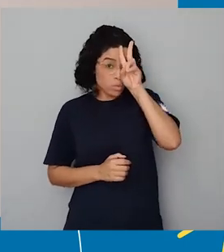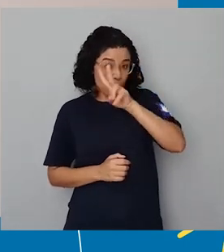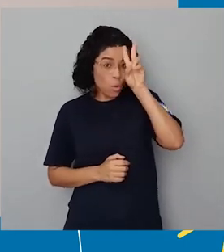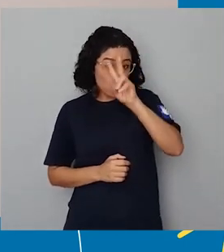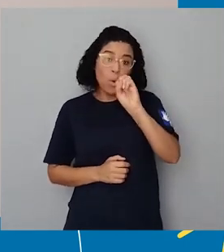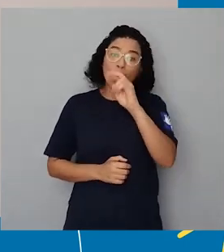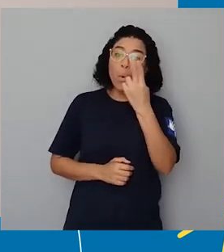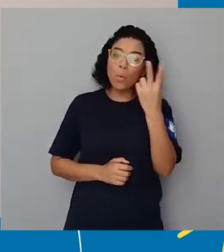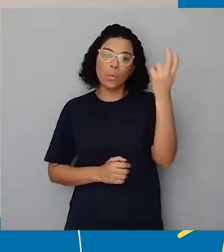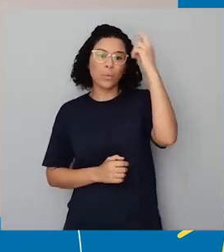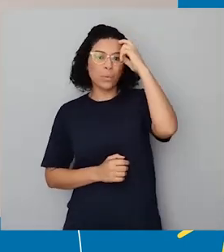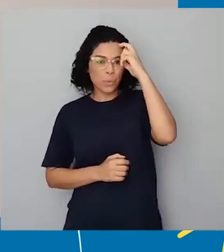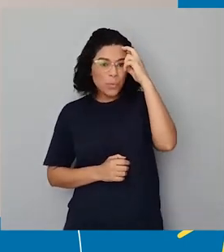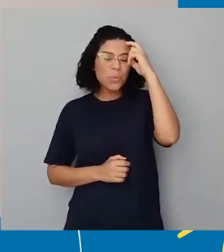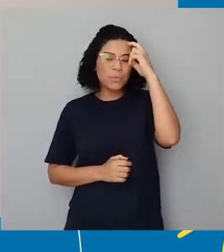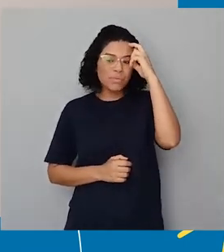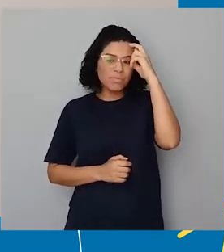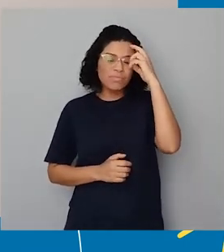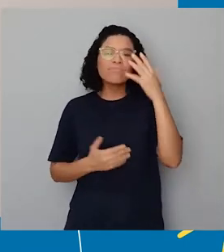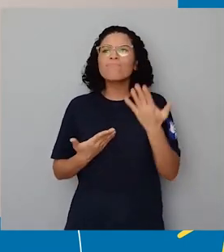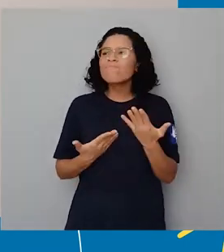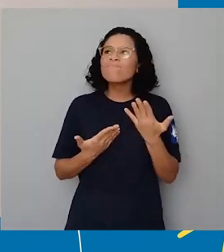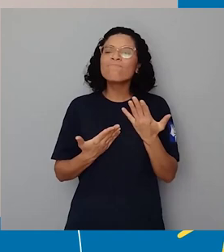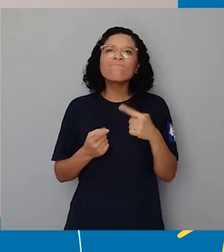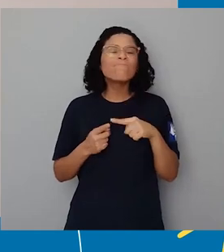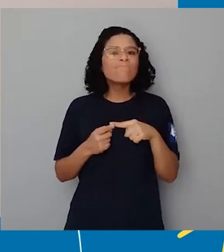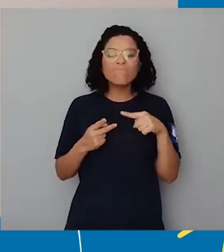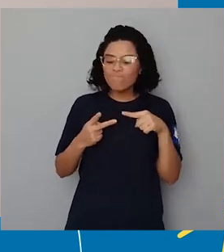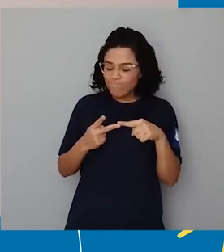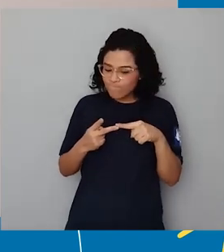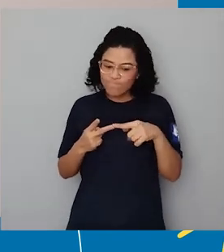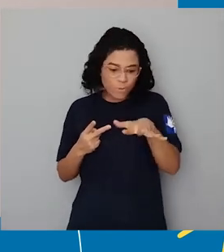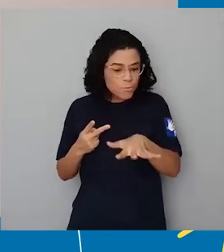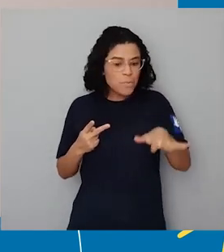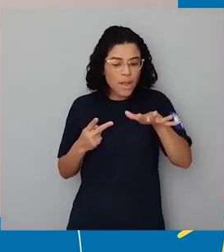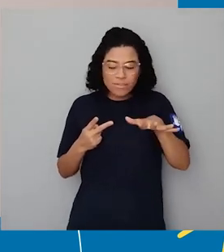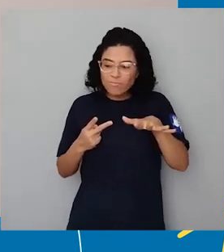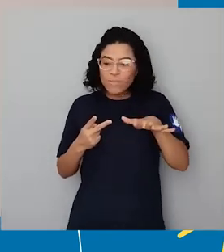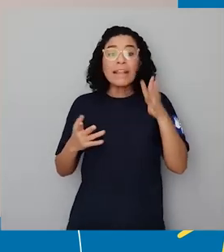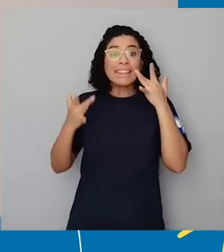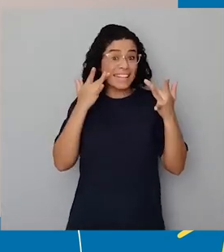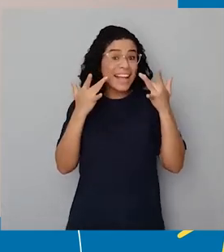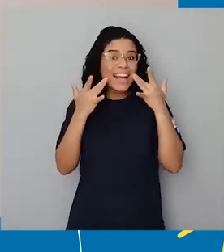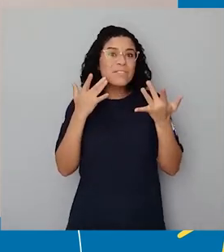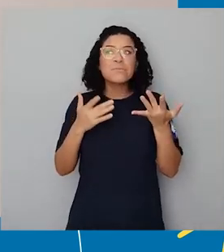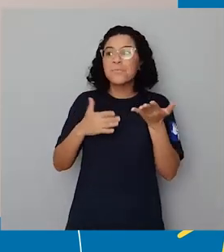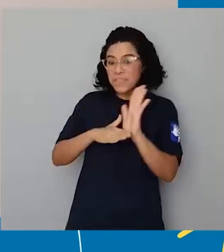menino, cultural. Quais espaços que nós já falamos aqui? Ah, teatro.